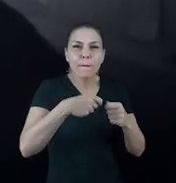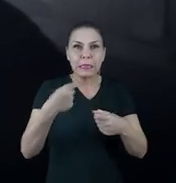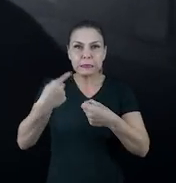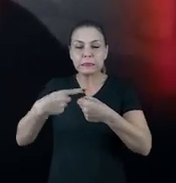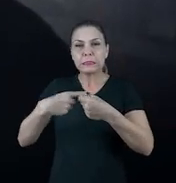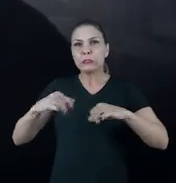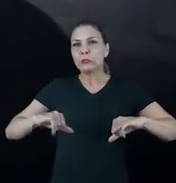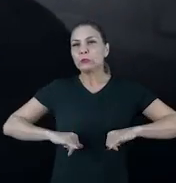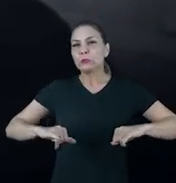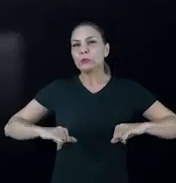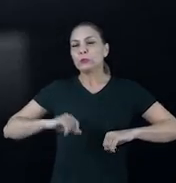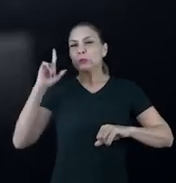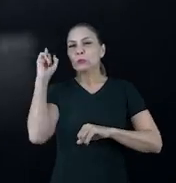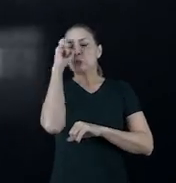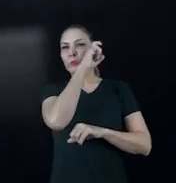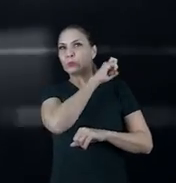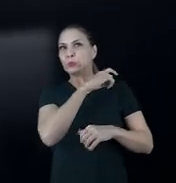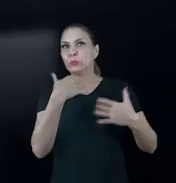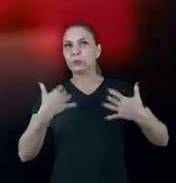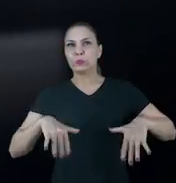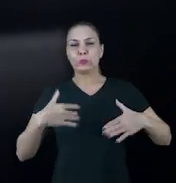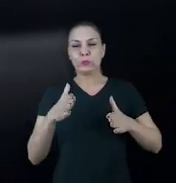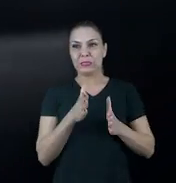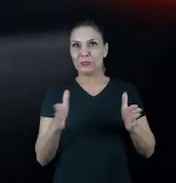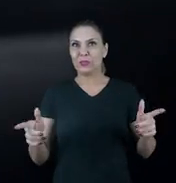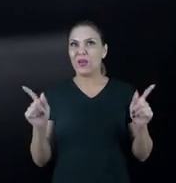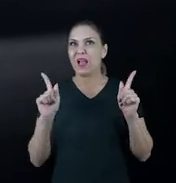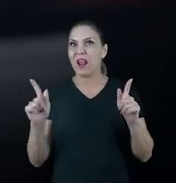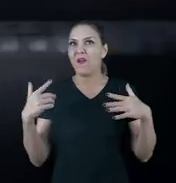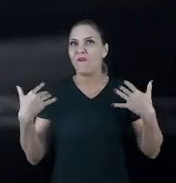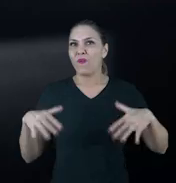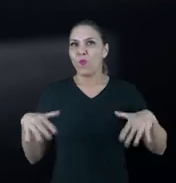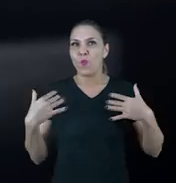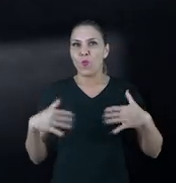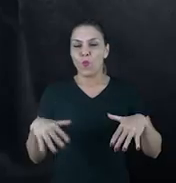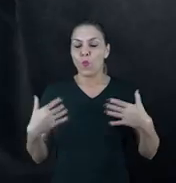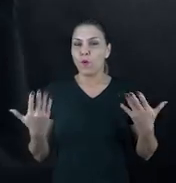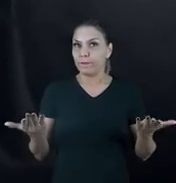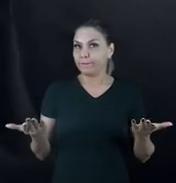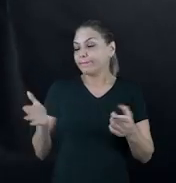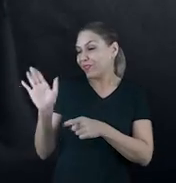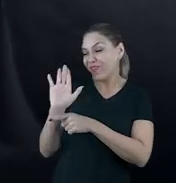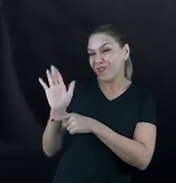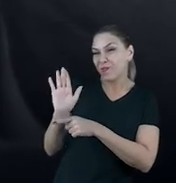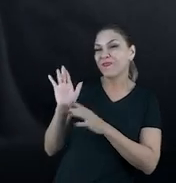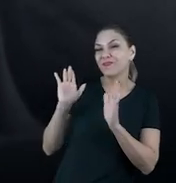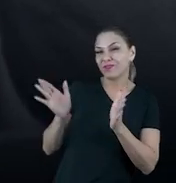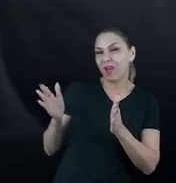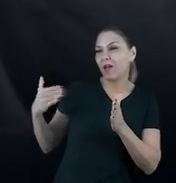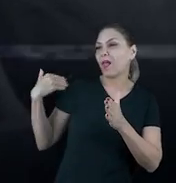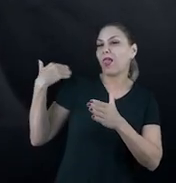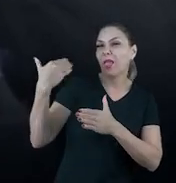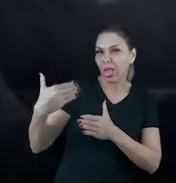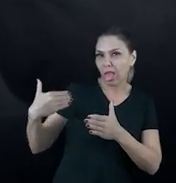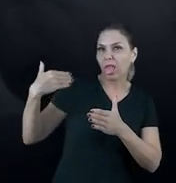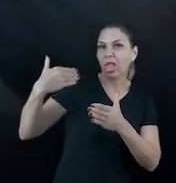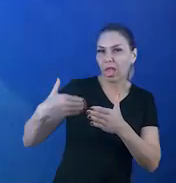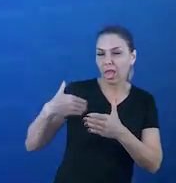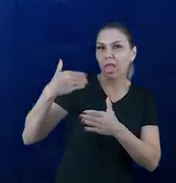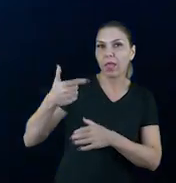vai sofrer a situação é grave demais um filme que a gente já viu